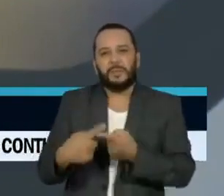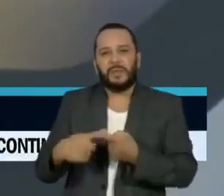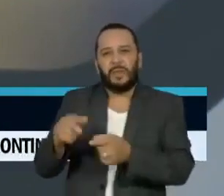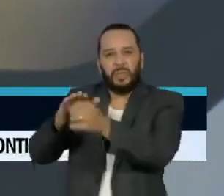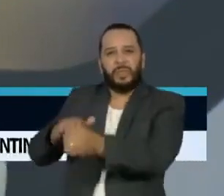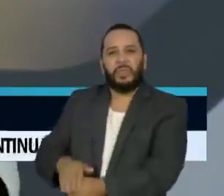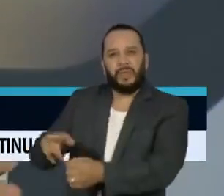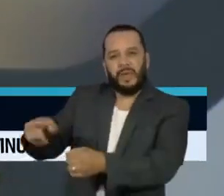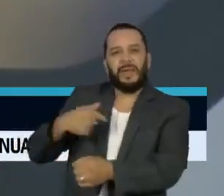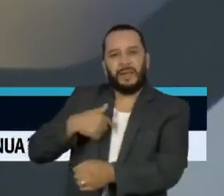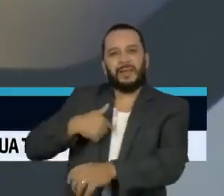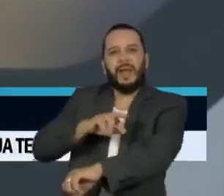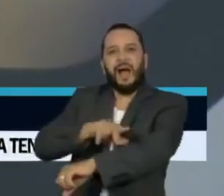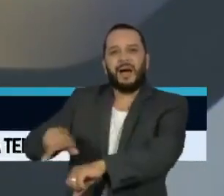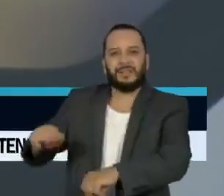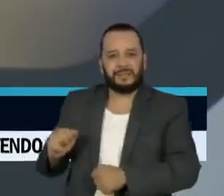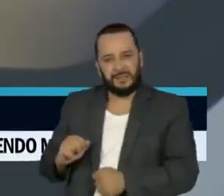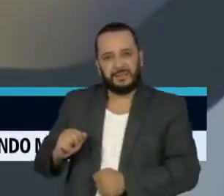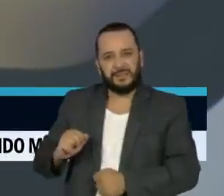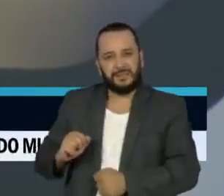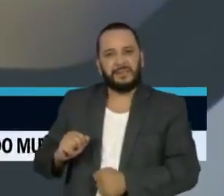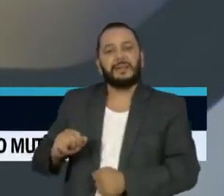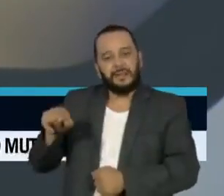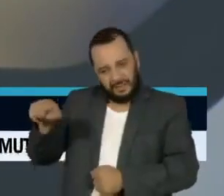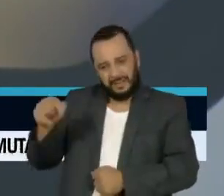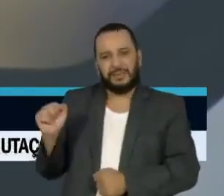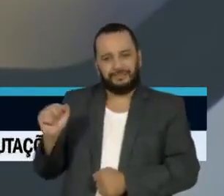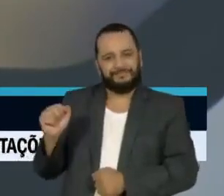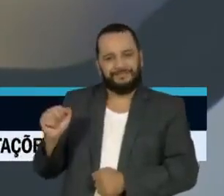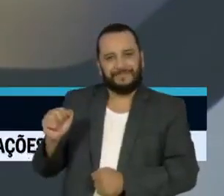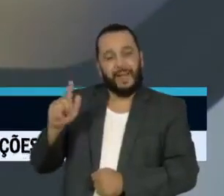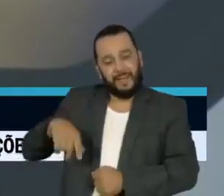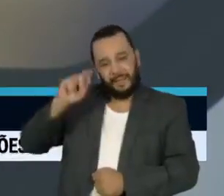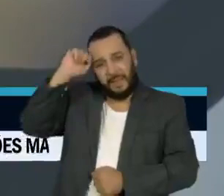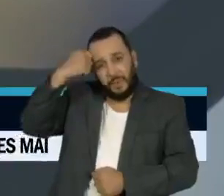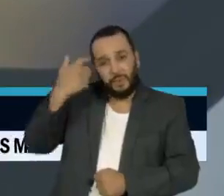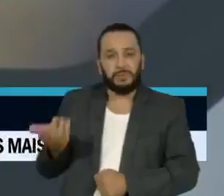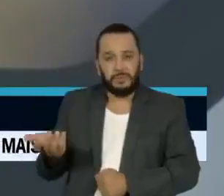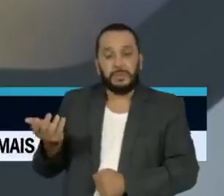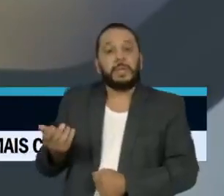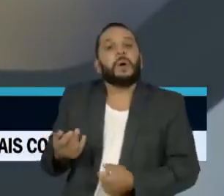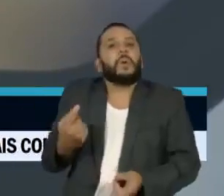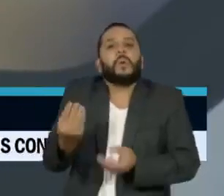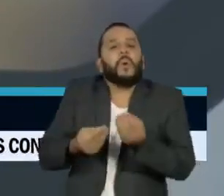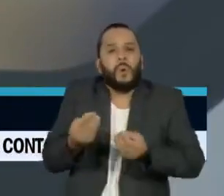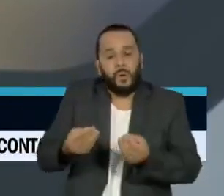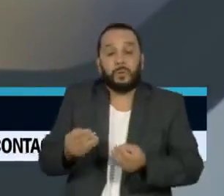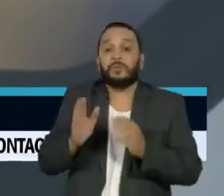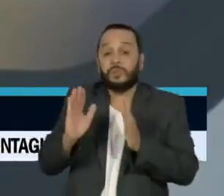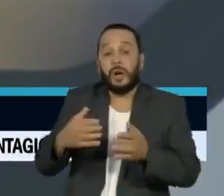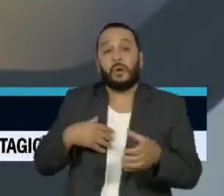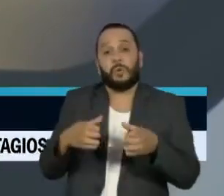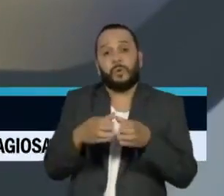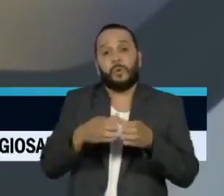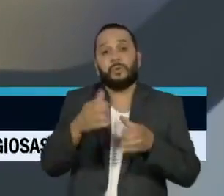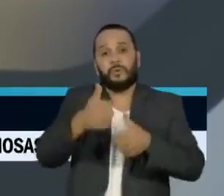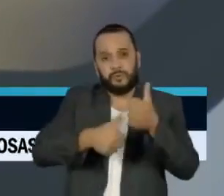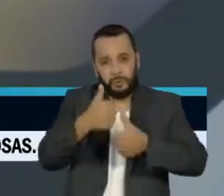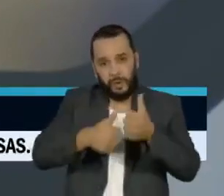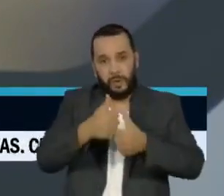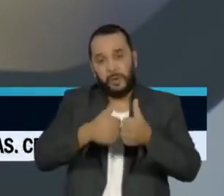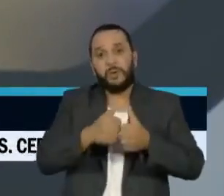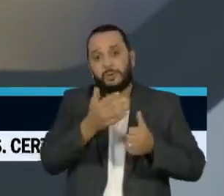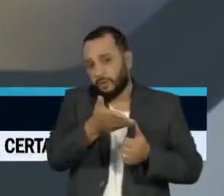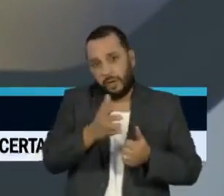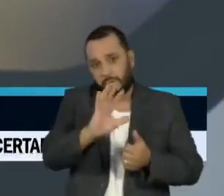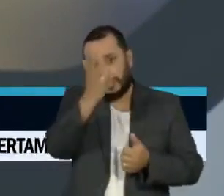razão da sua cor da sua Rastro o que que nós temos de novo nesse tuto Primeiro as atitudes né então o time foi lá e registrou esse boletim de